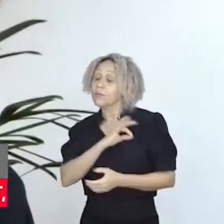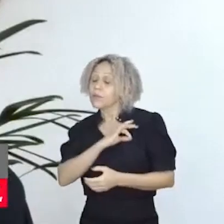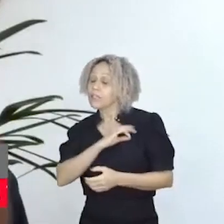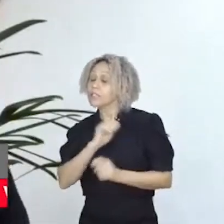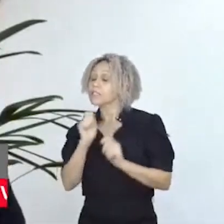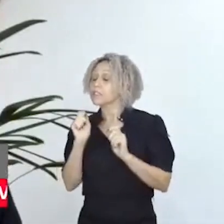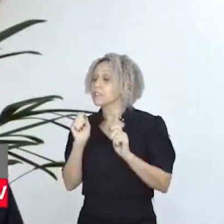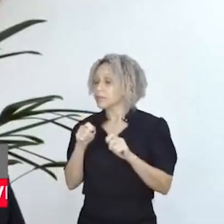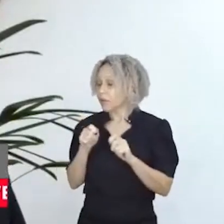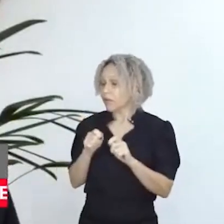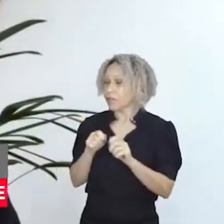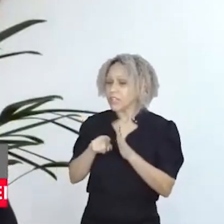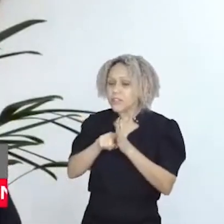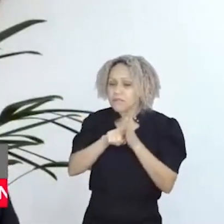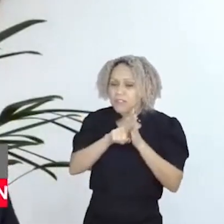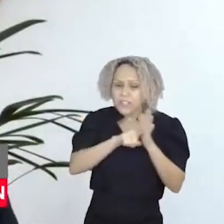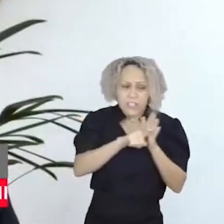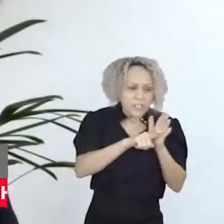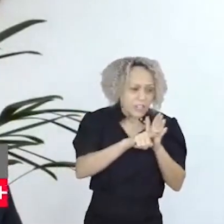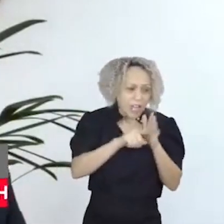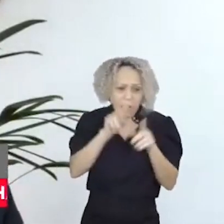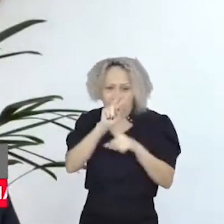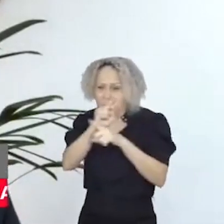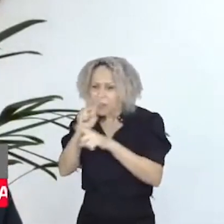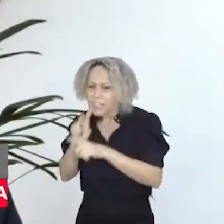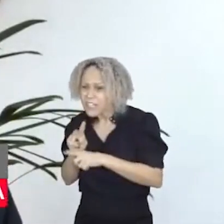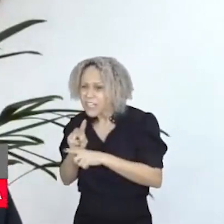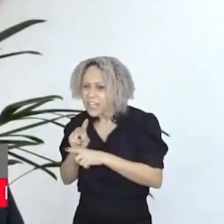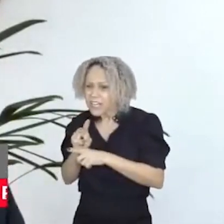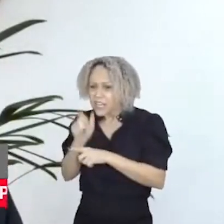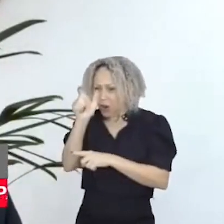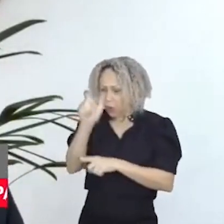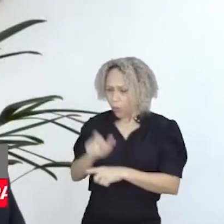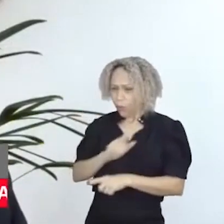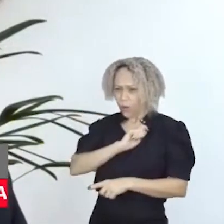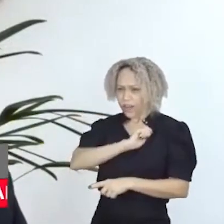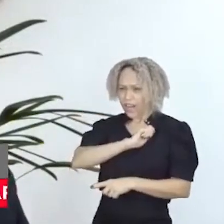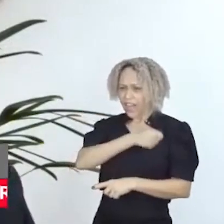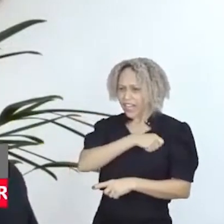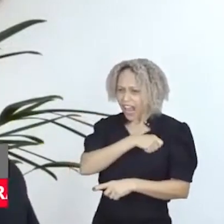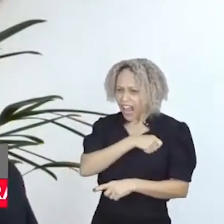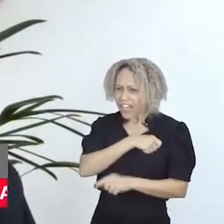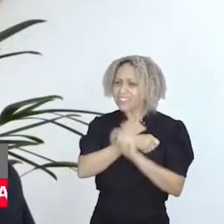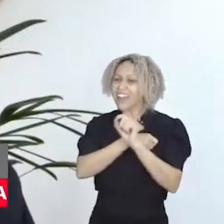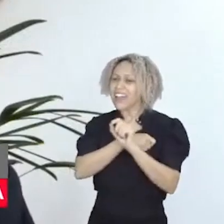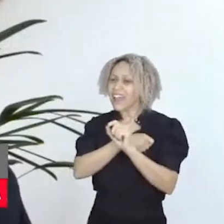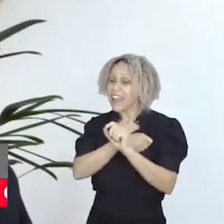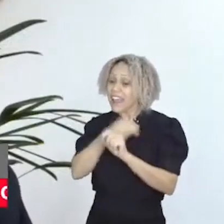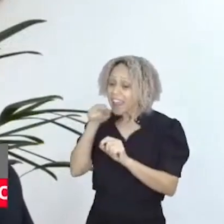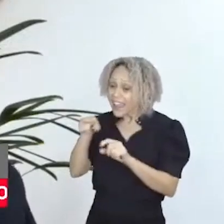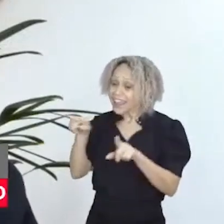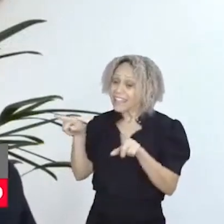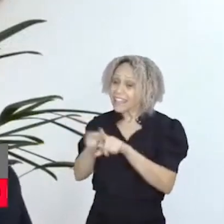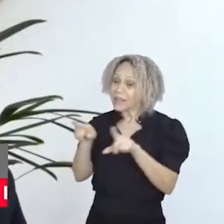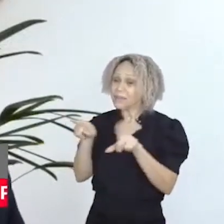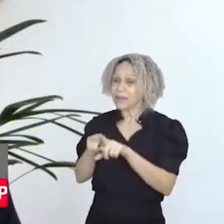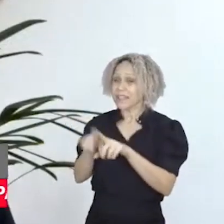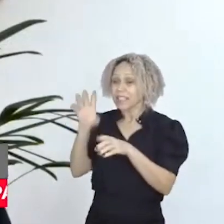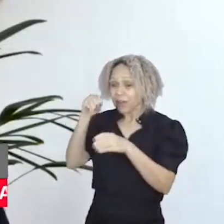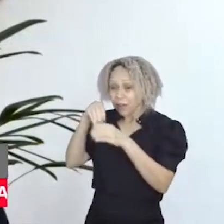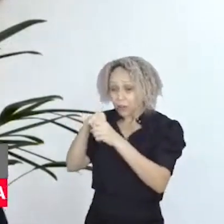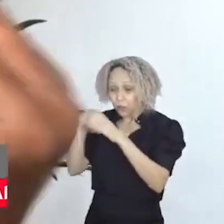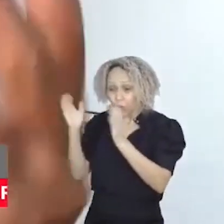investigar, proteger, que é um delegado, ele era um dos mandantes. Então, a